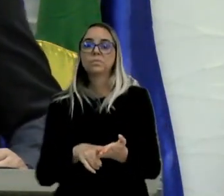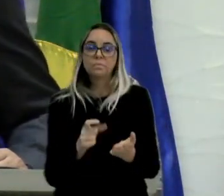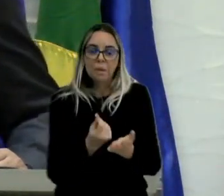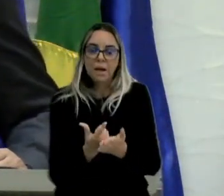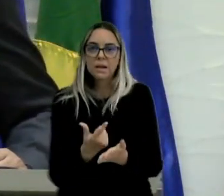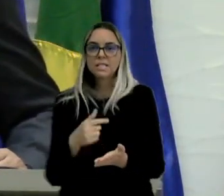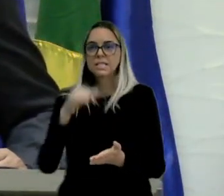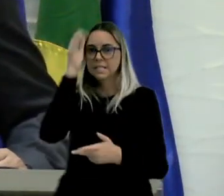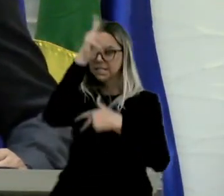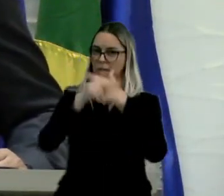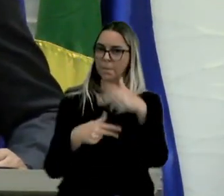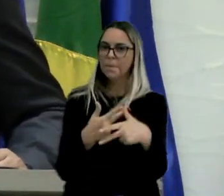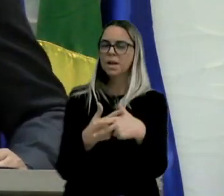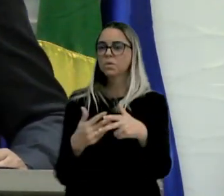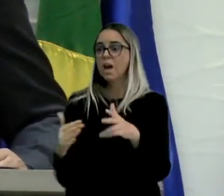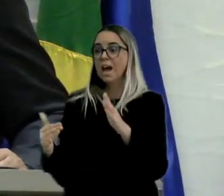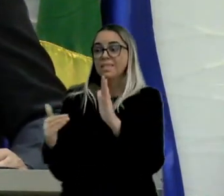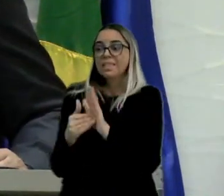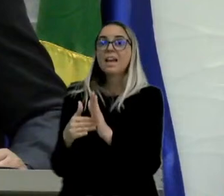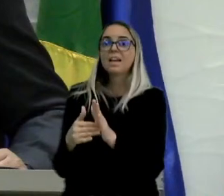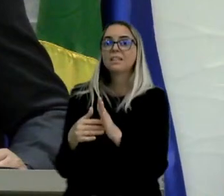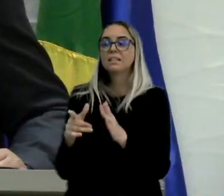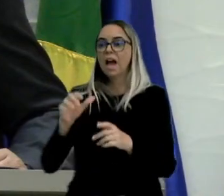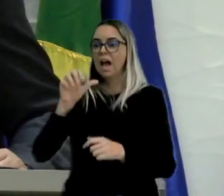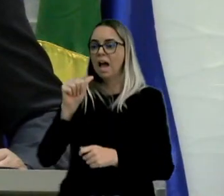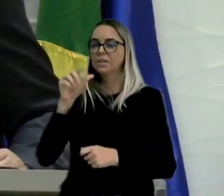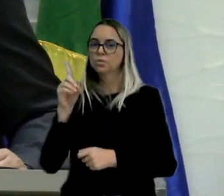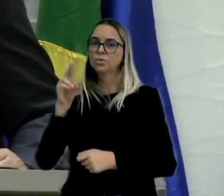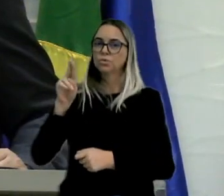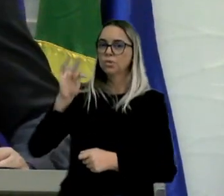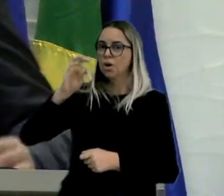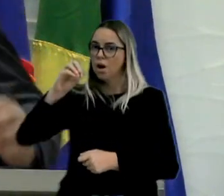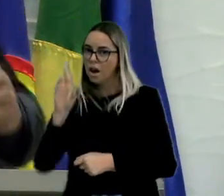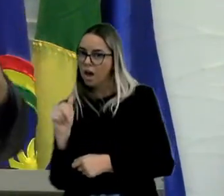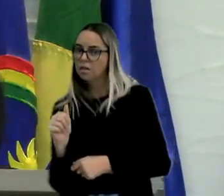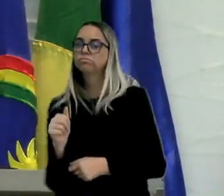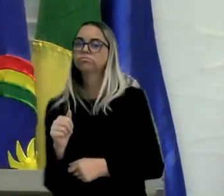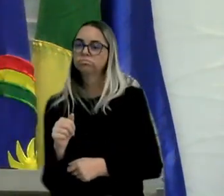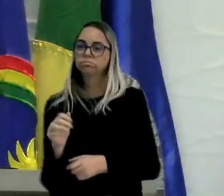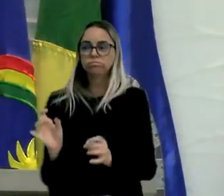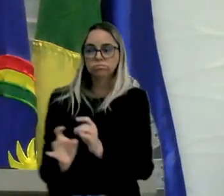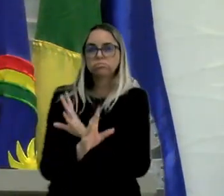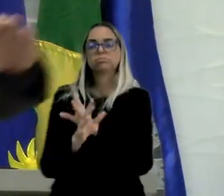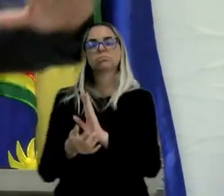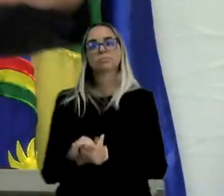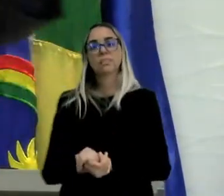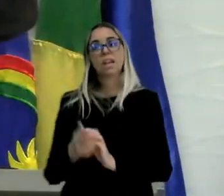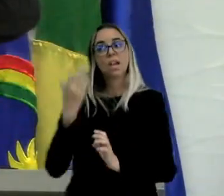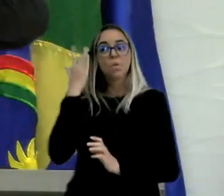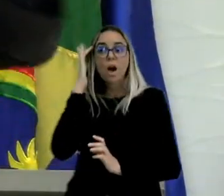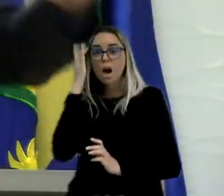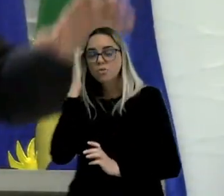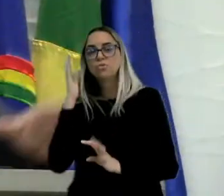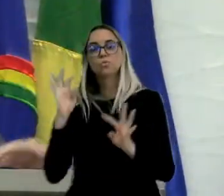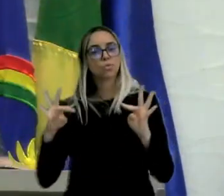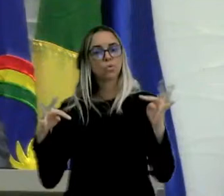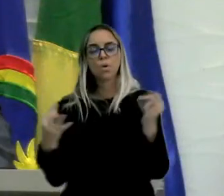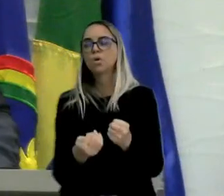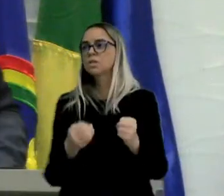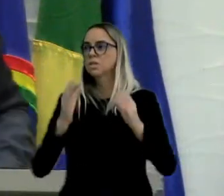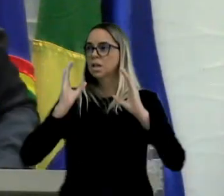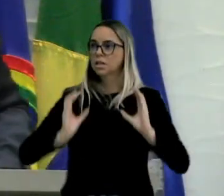São Bento Até que a doutora seja concluída Então eu acho que é o único meio mesmo que todo cidadão